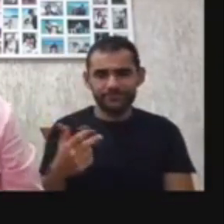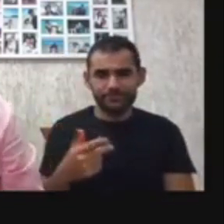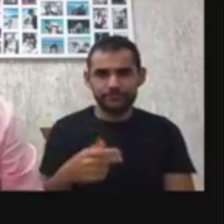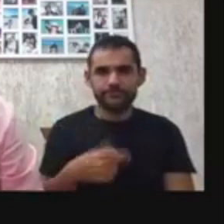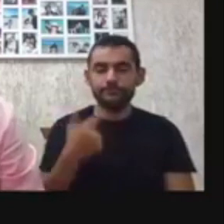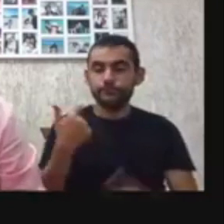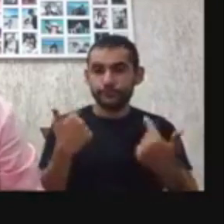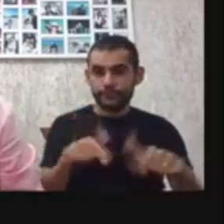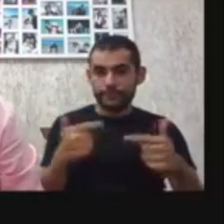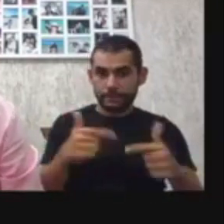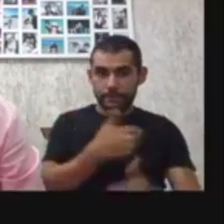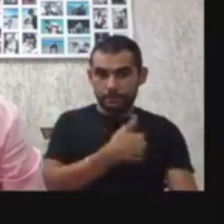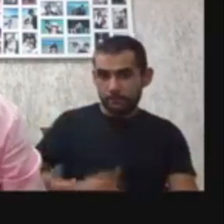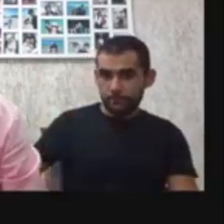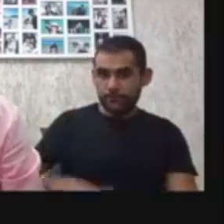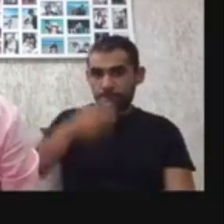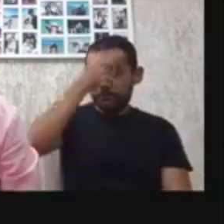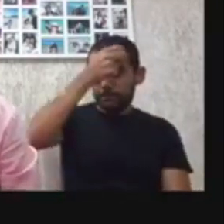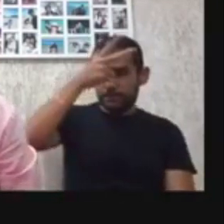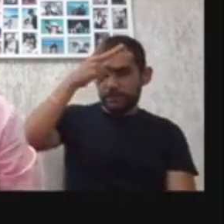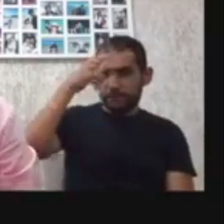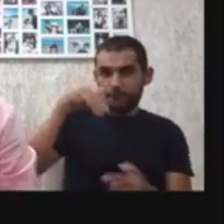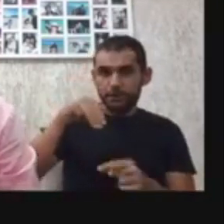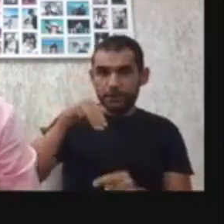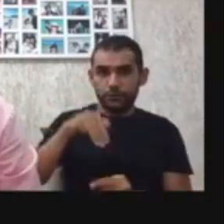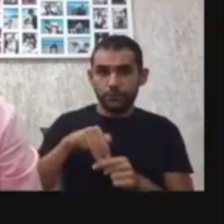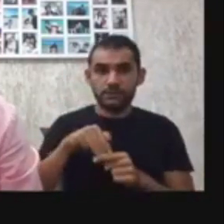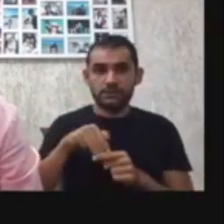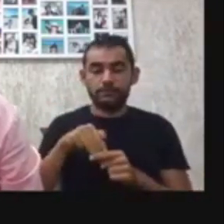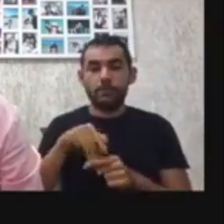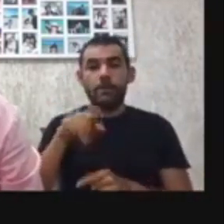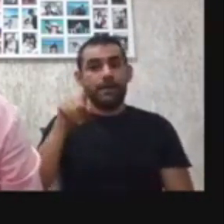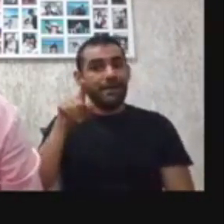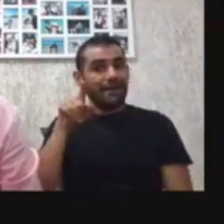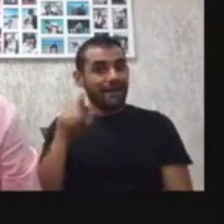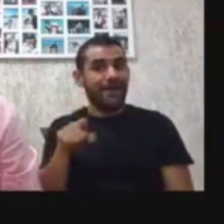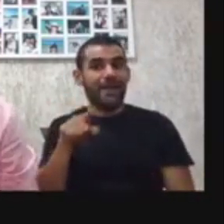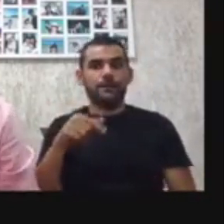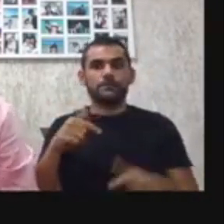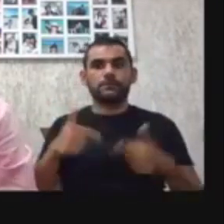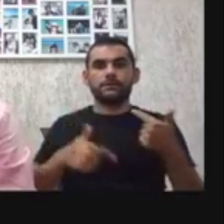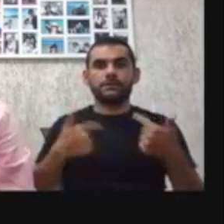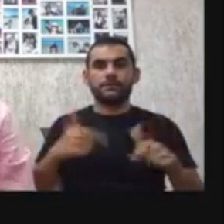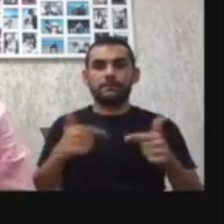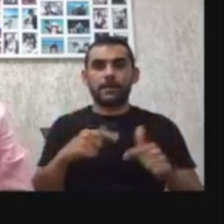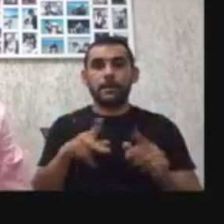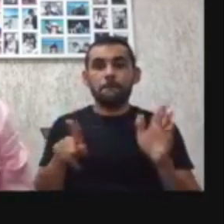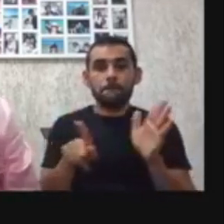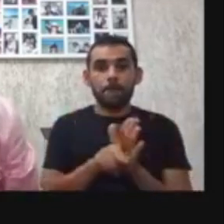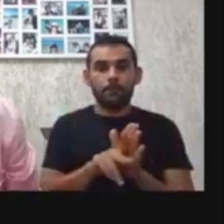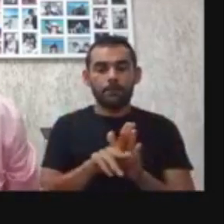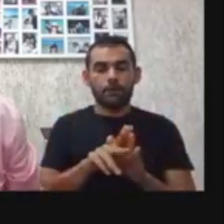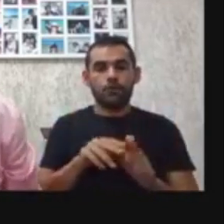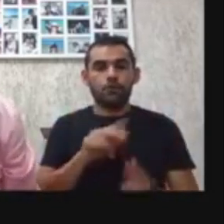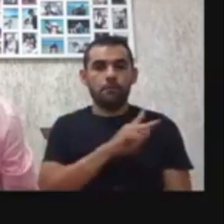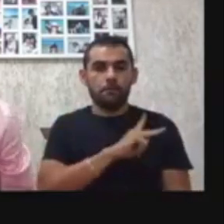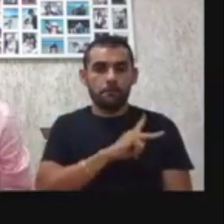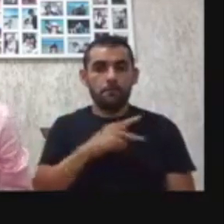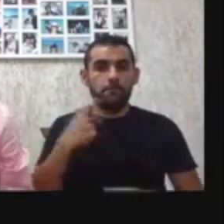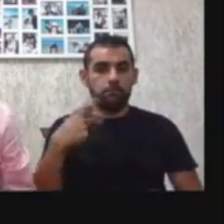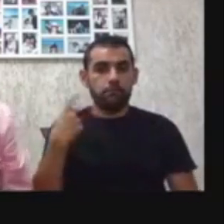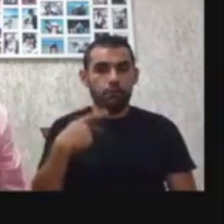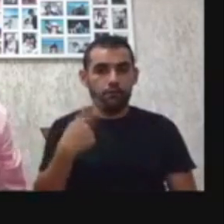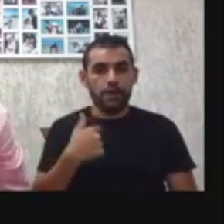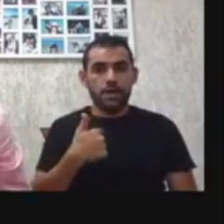o servidor público, o prefeito municipal, ele tem que entender que ele é empregado do povo. Né? Eu estou aqui disputando uma vaga de